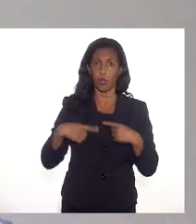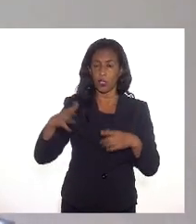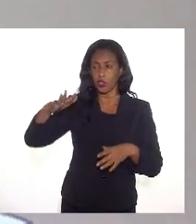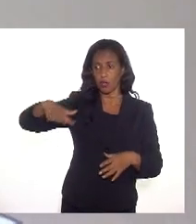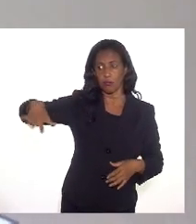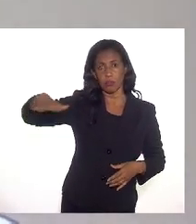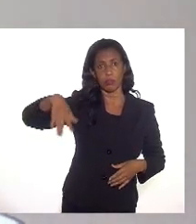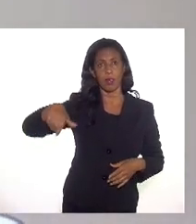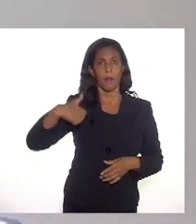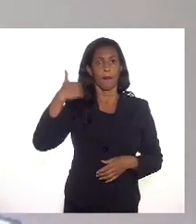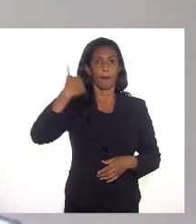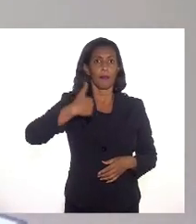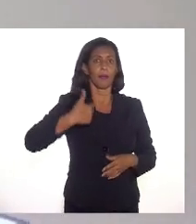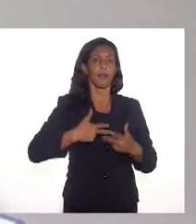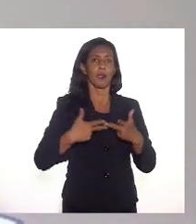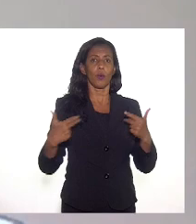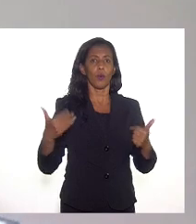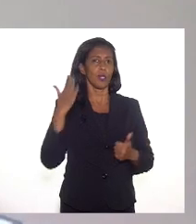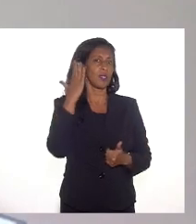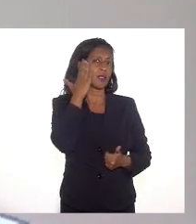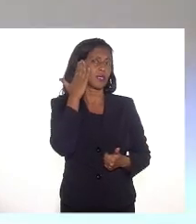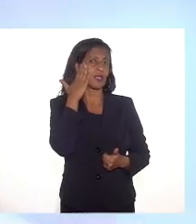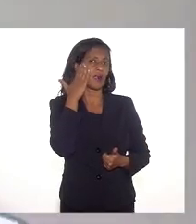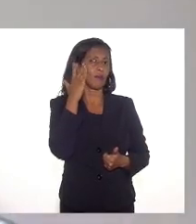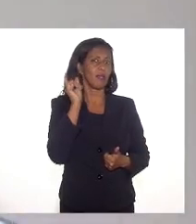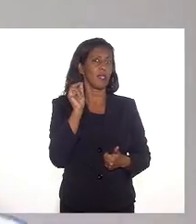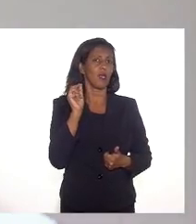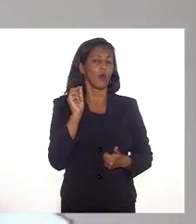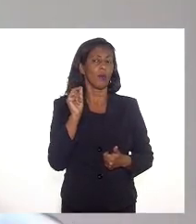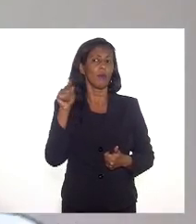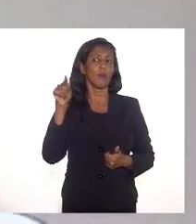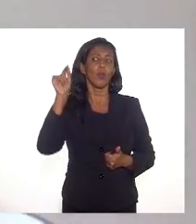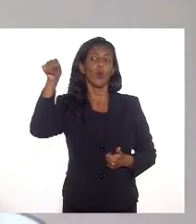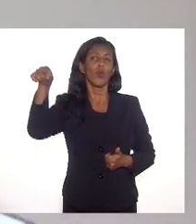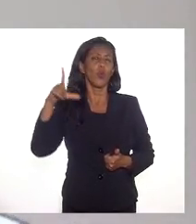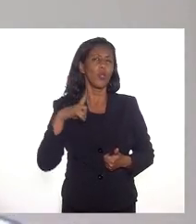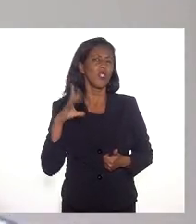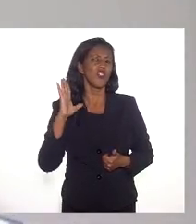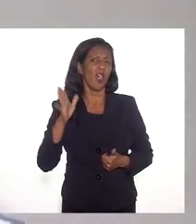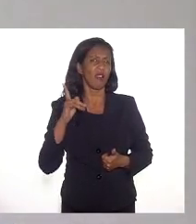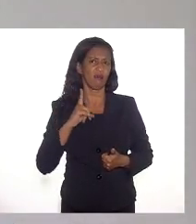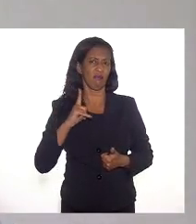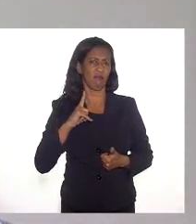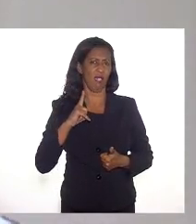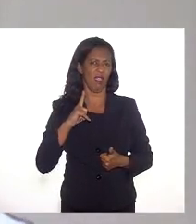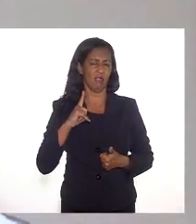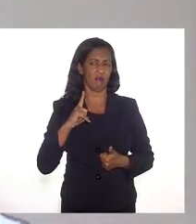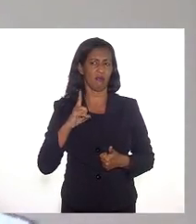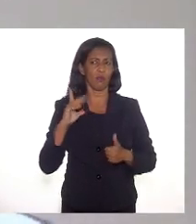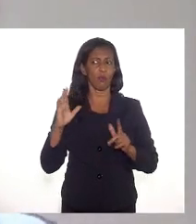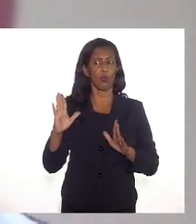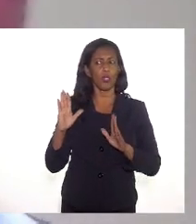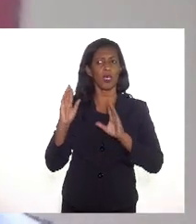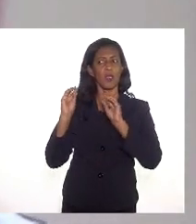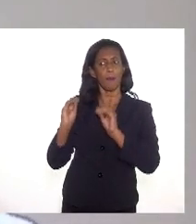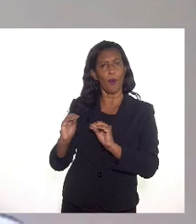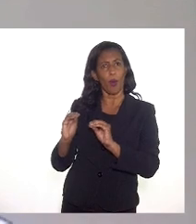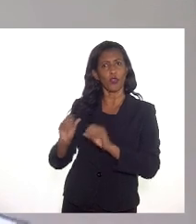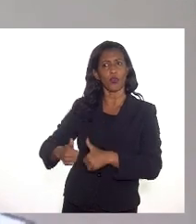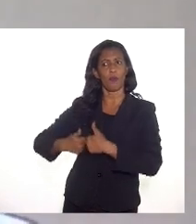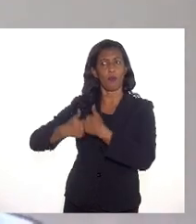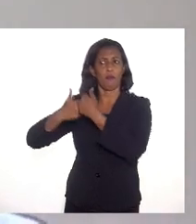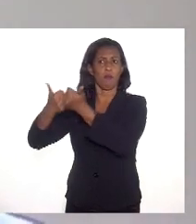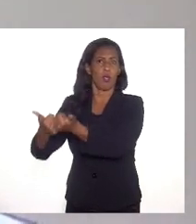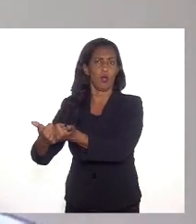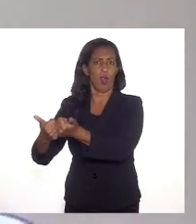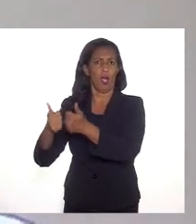territórios uma das primeiras coisas a serem feitas é saber o que já existe por lá o que já existe e pode ser impulsionado o